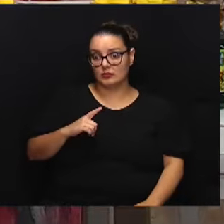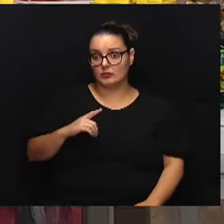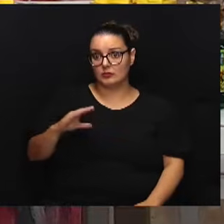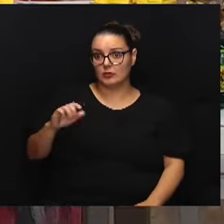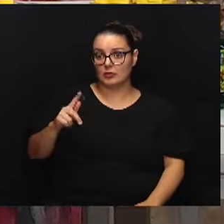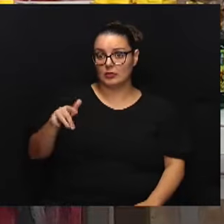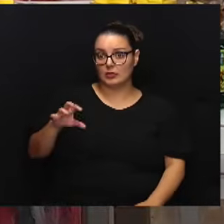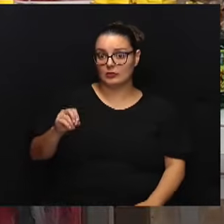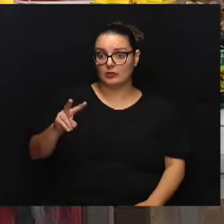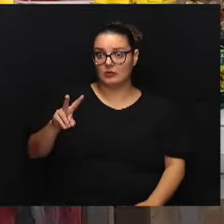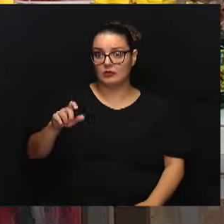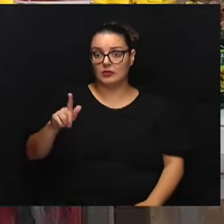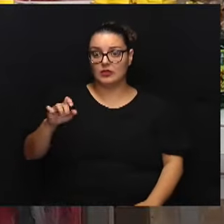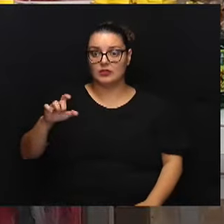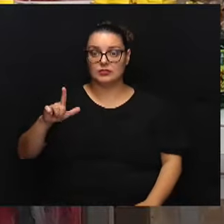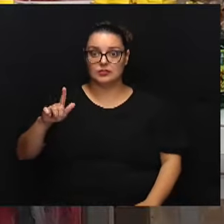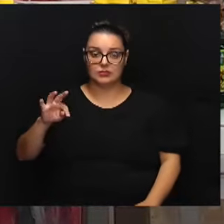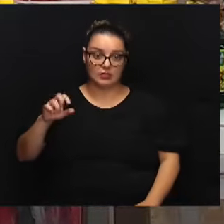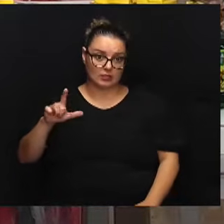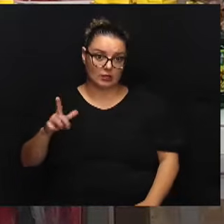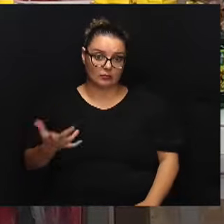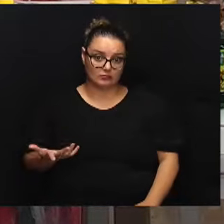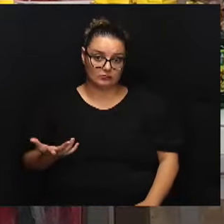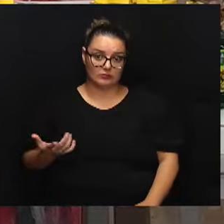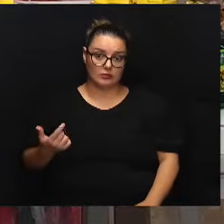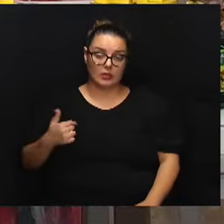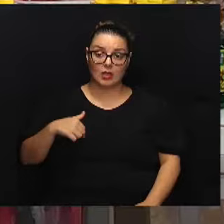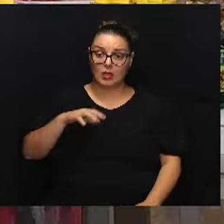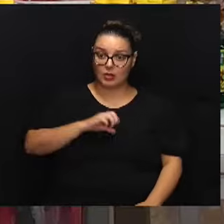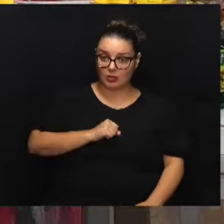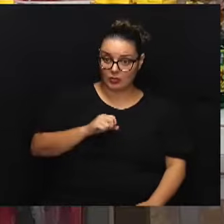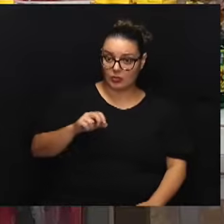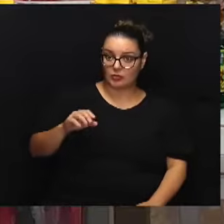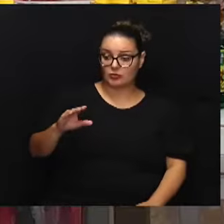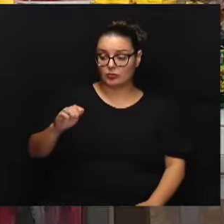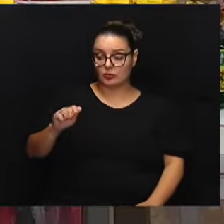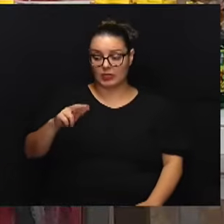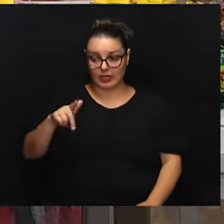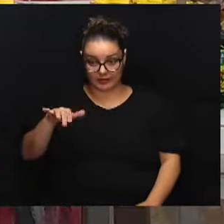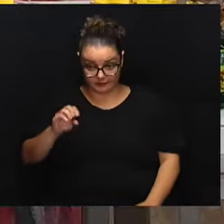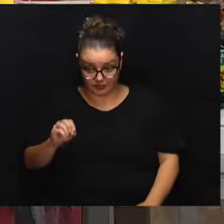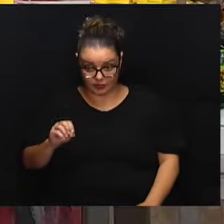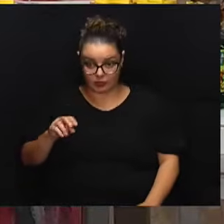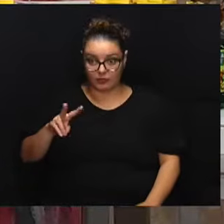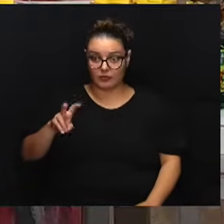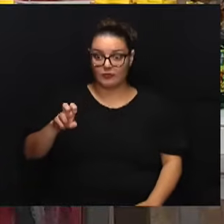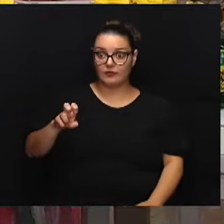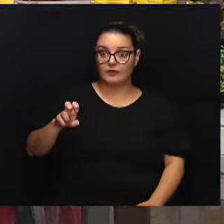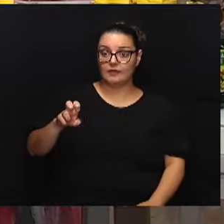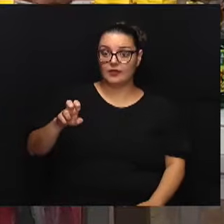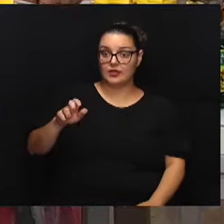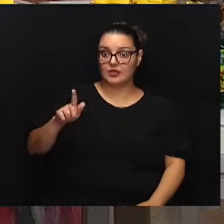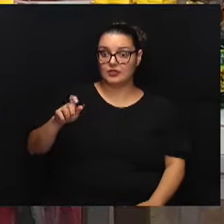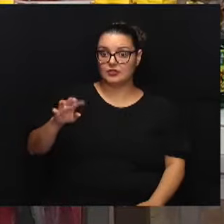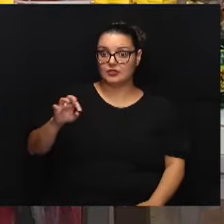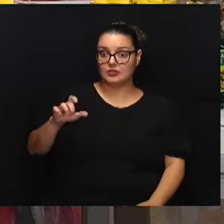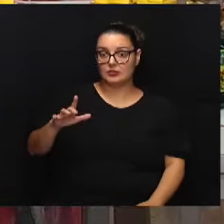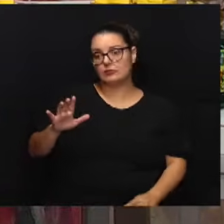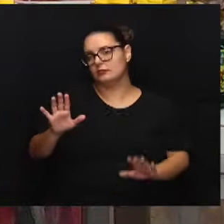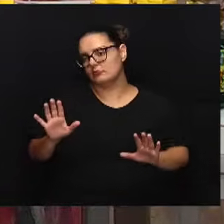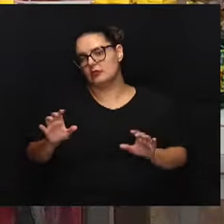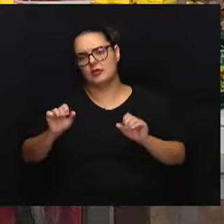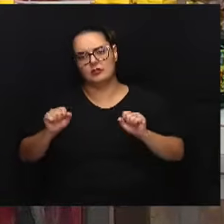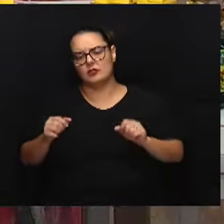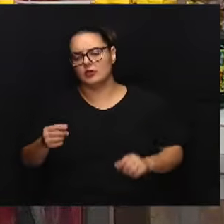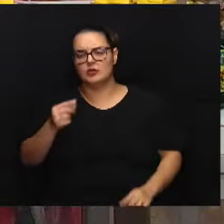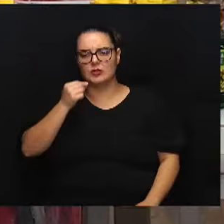carvão vegetal. Eu gosto muito de desenhar no carvão vegetal, mas vocês podem ir no lápis